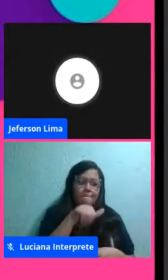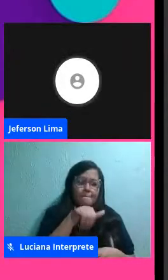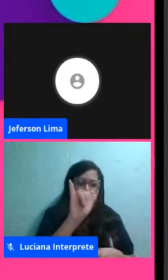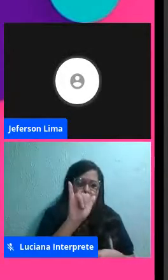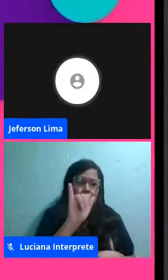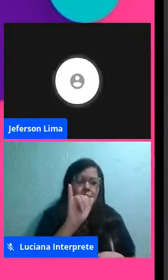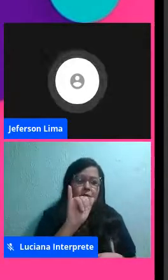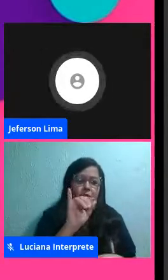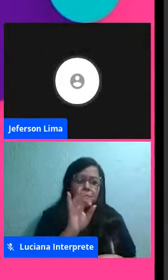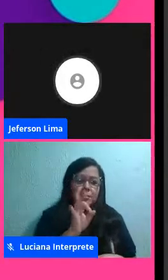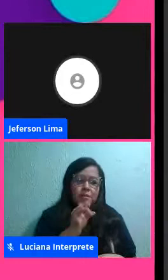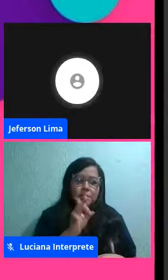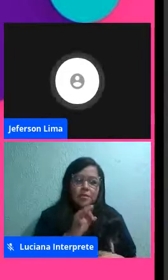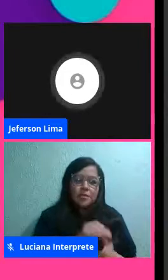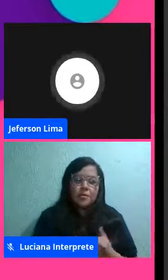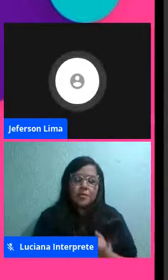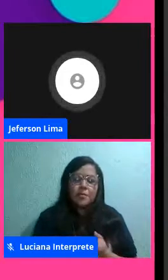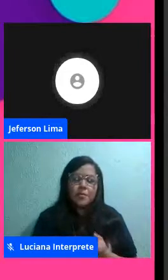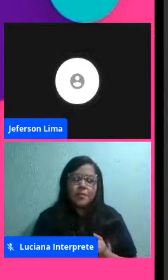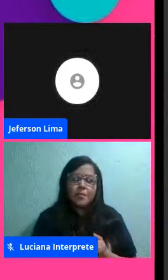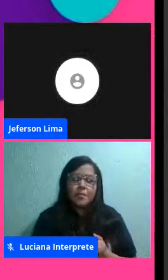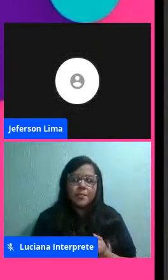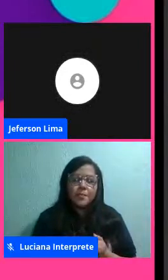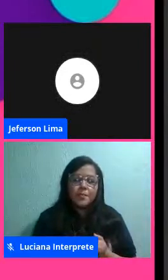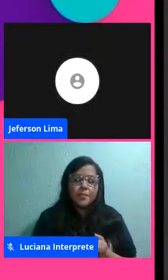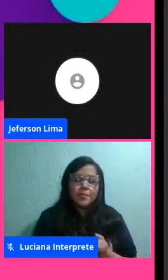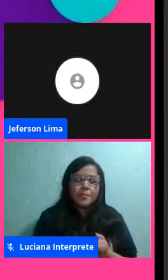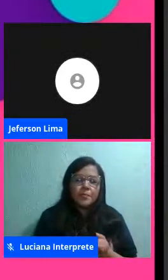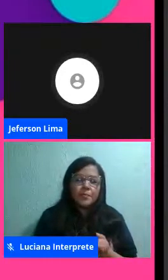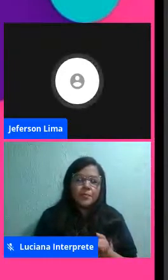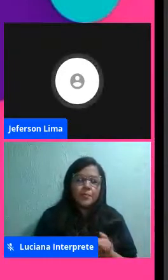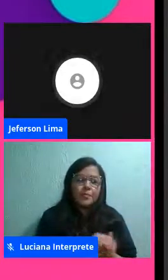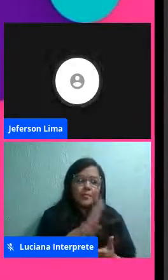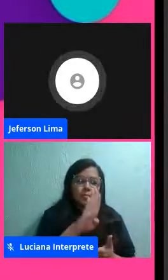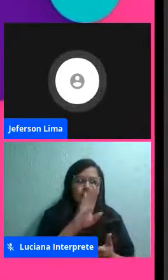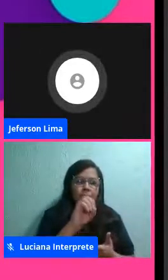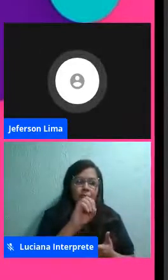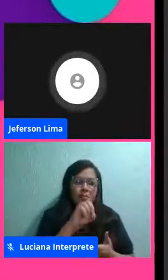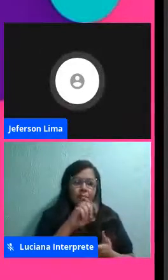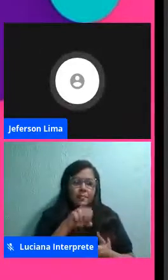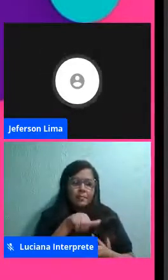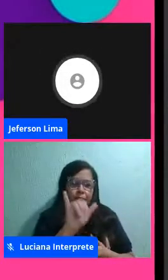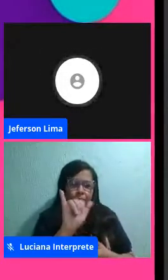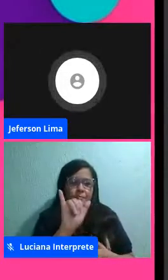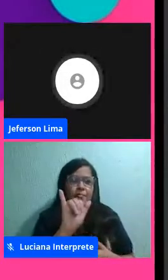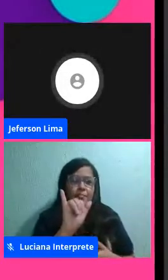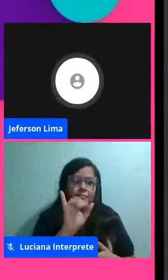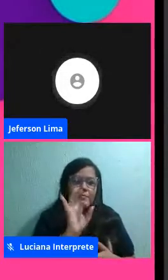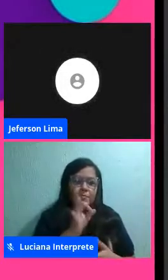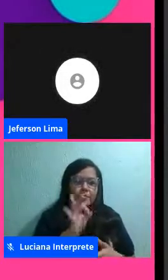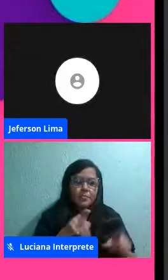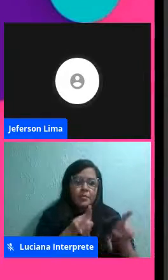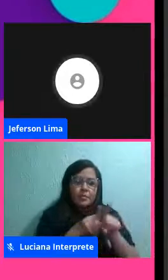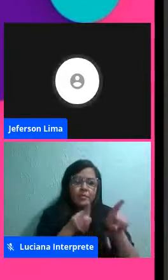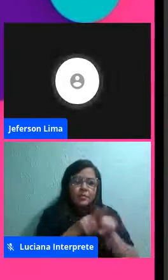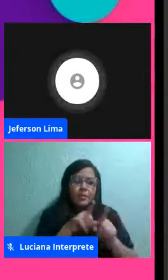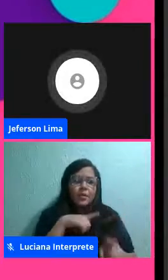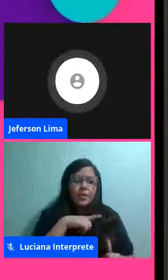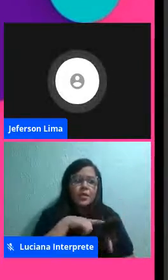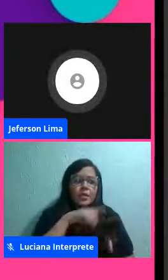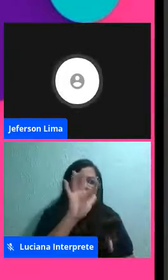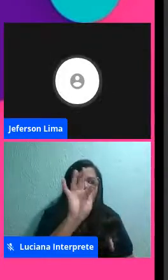Só não vai dar tempo porque vai demorar. A gente vê. Mesmo assim, eu vou fazer aqui, ó,